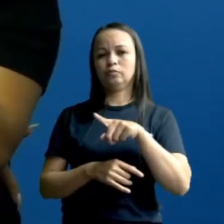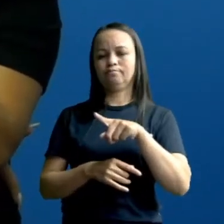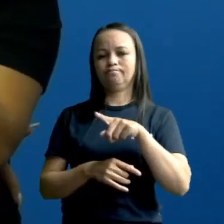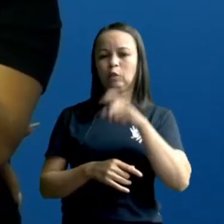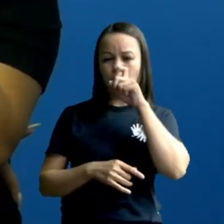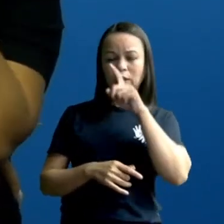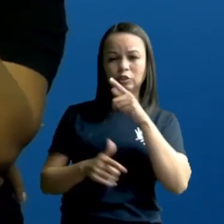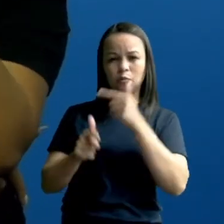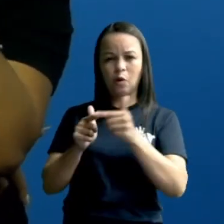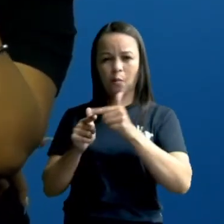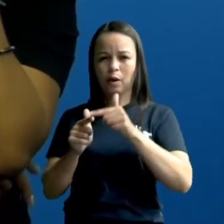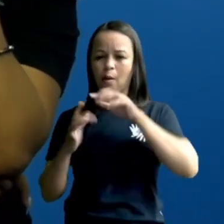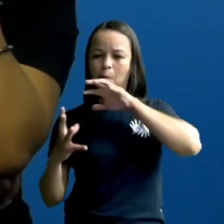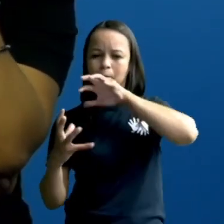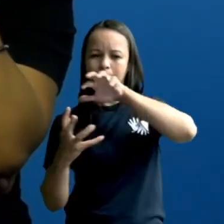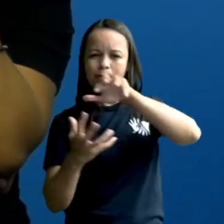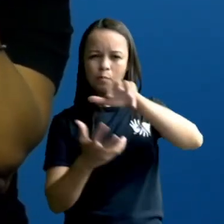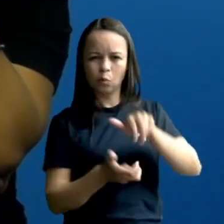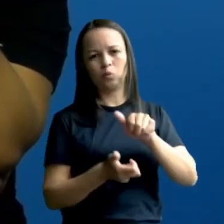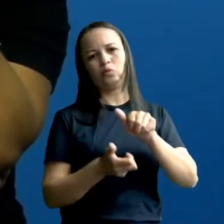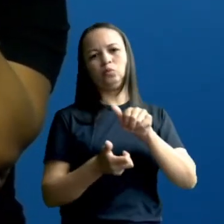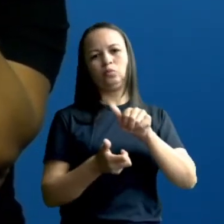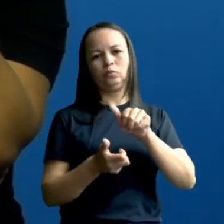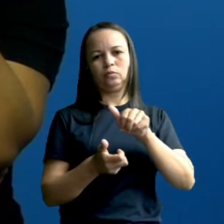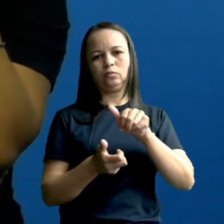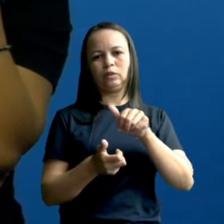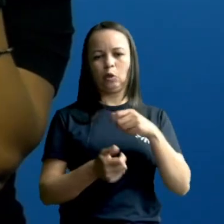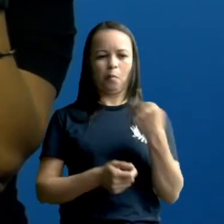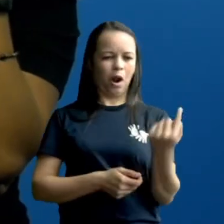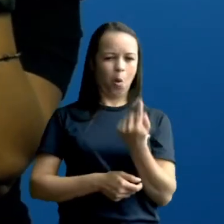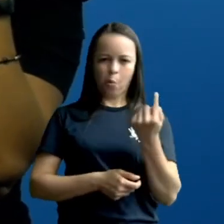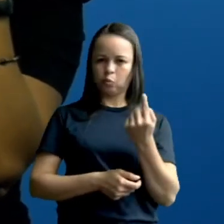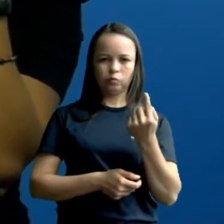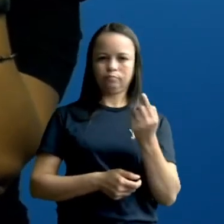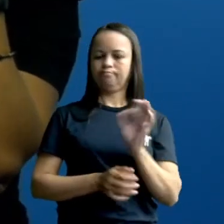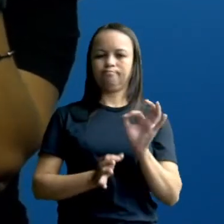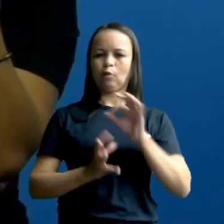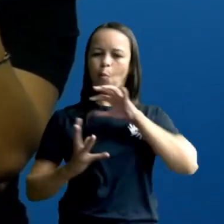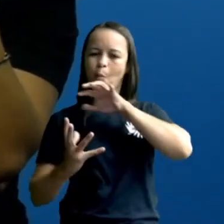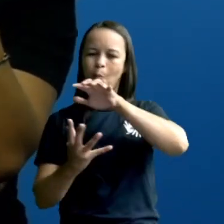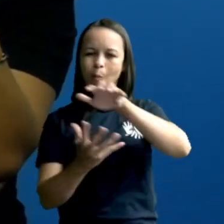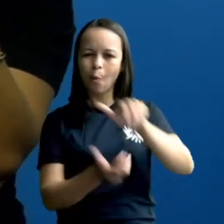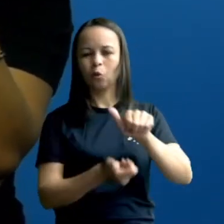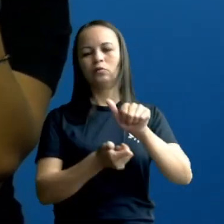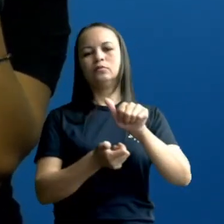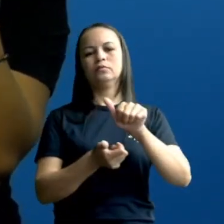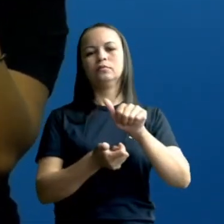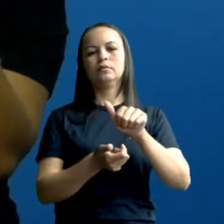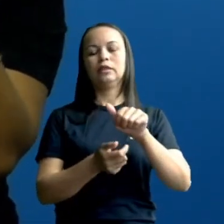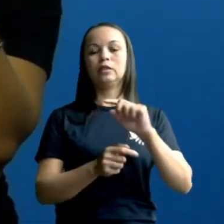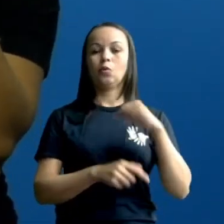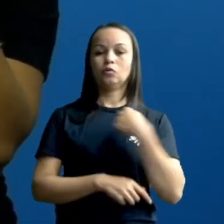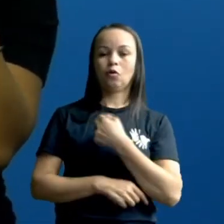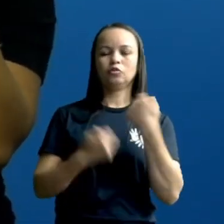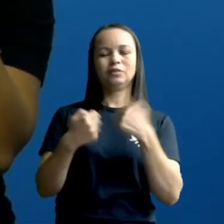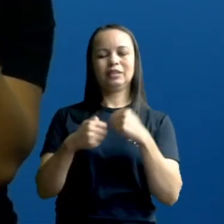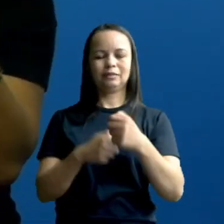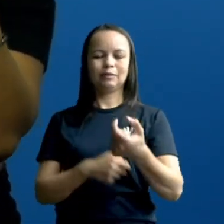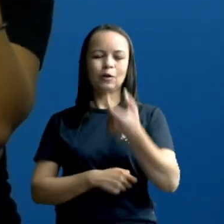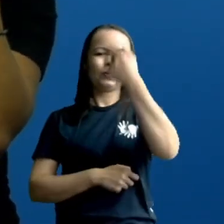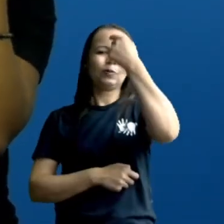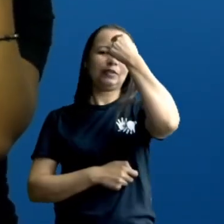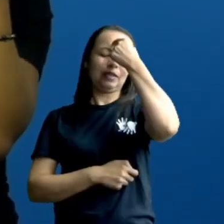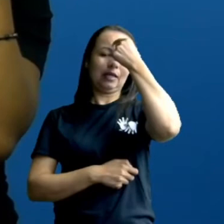inteiro. É um problema para o mundo inteiro. Então, a gente precisa ter essa consciência, primeiro, do que eu consumo